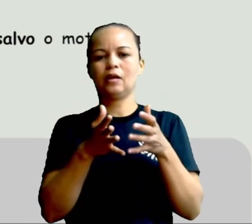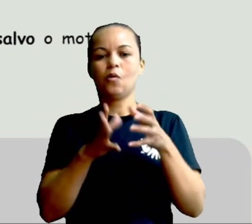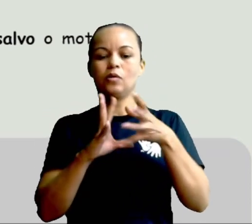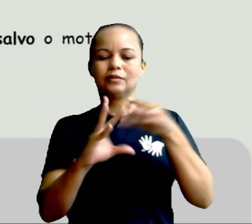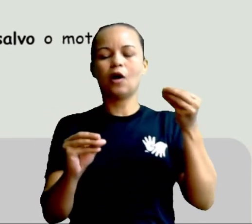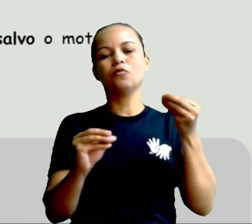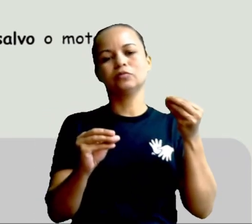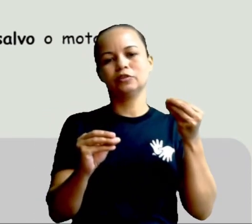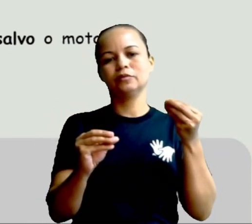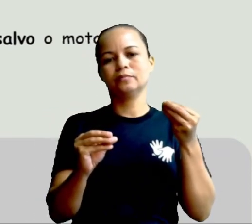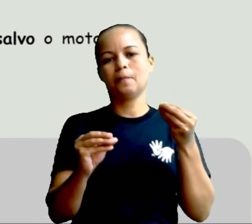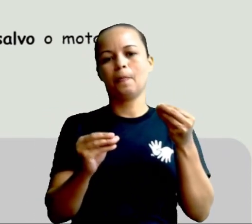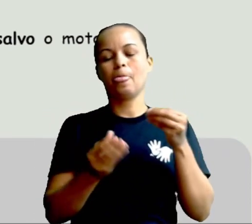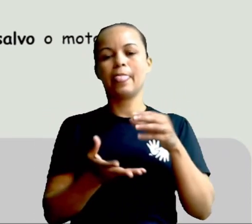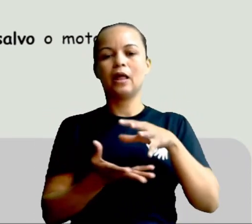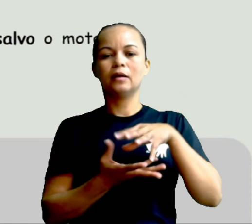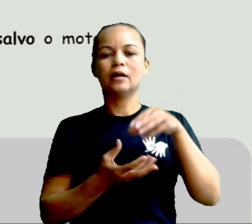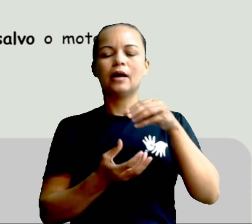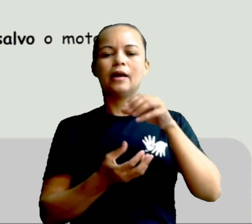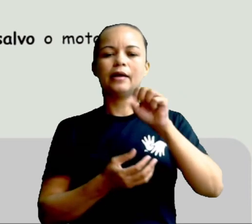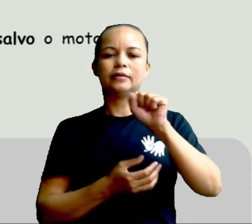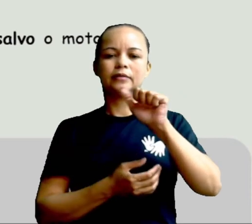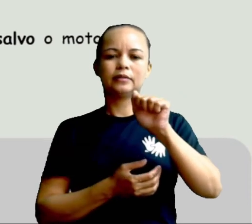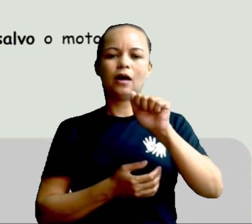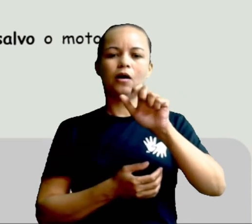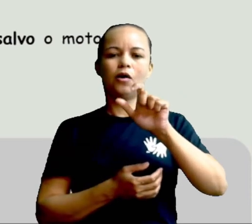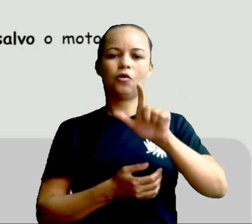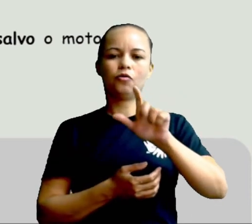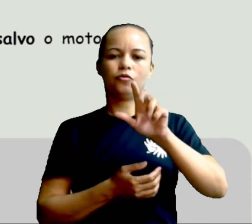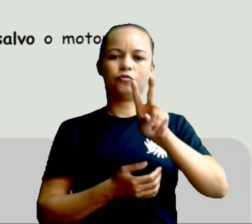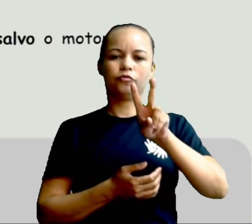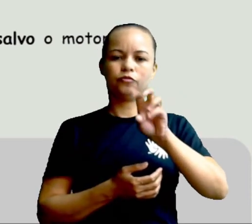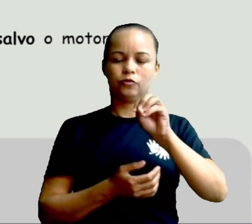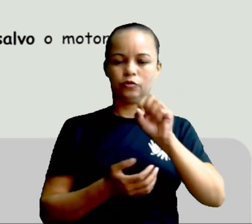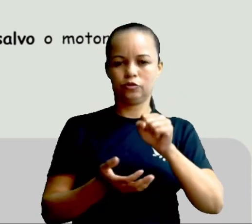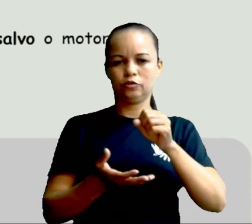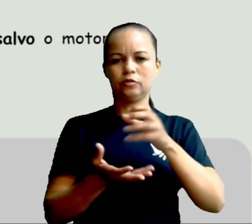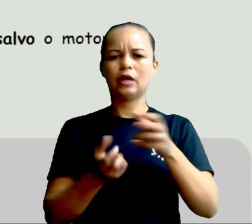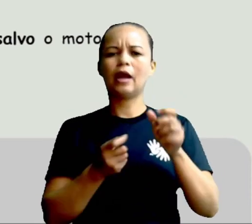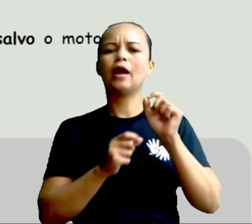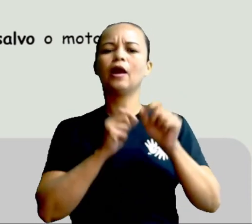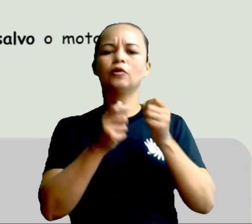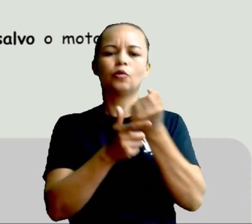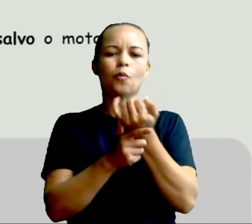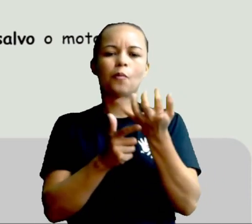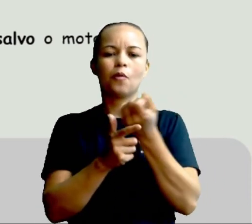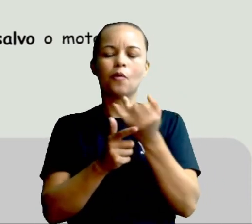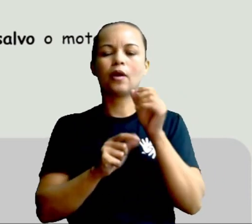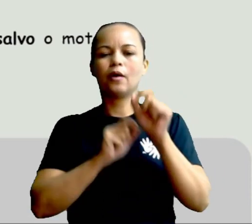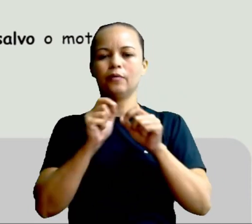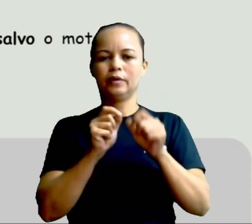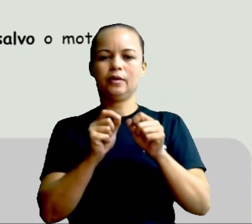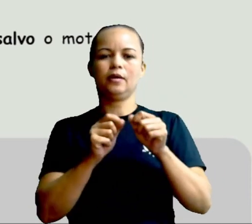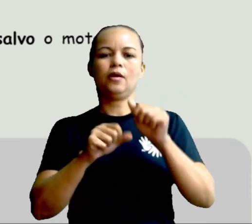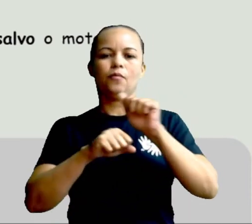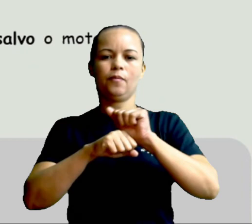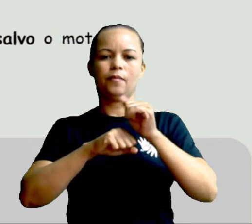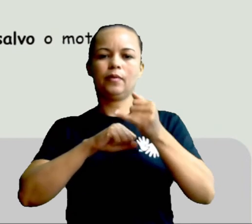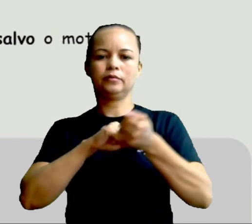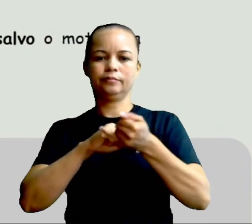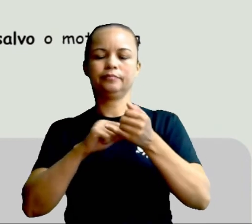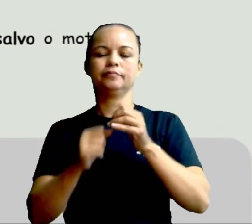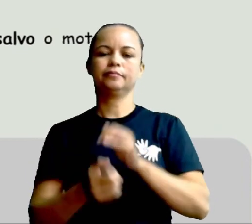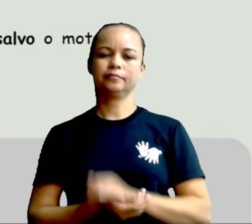caso, salvos. Essa palavra salvos aí, no plural, é um adjetivo. Na